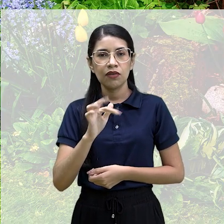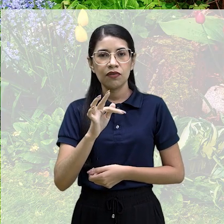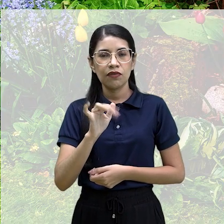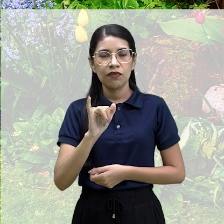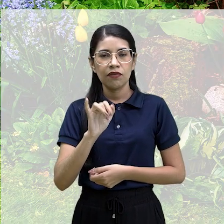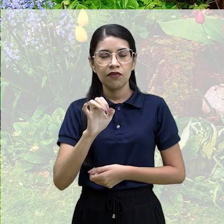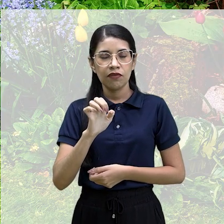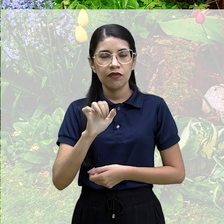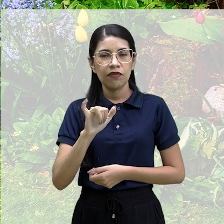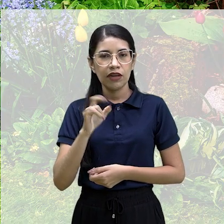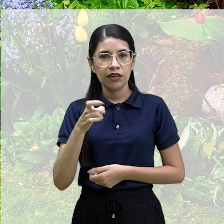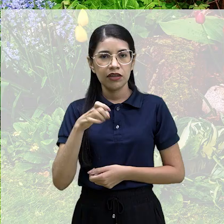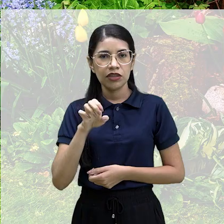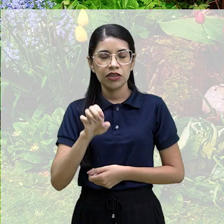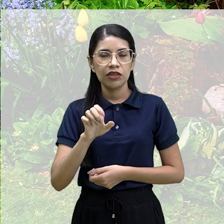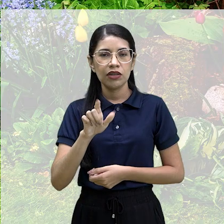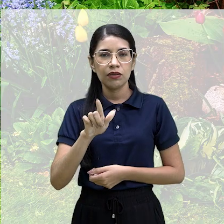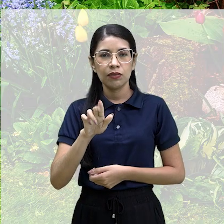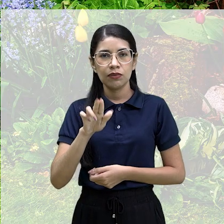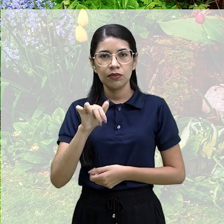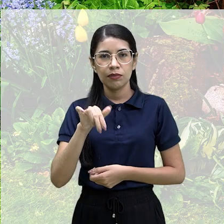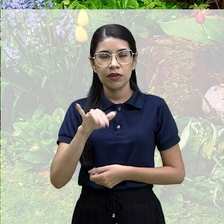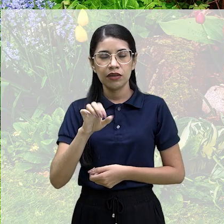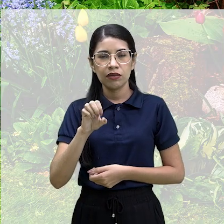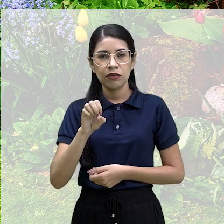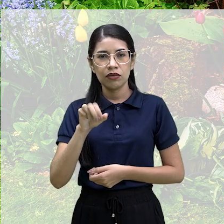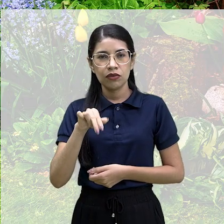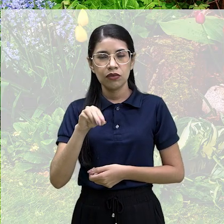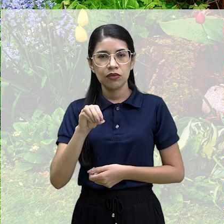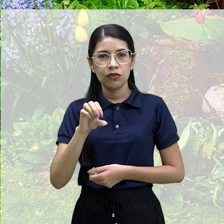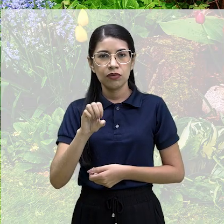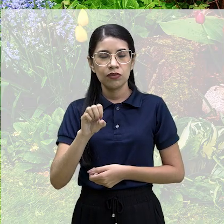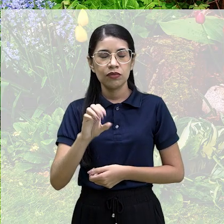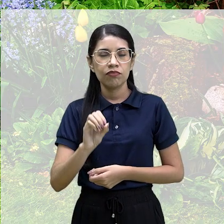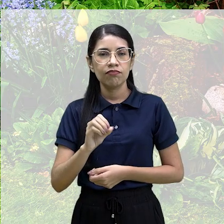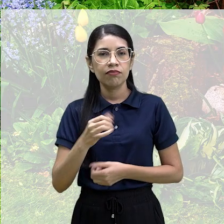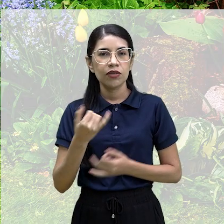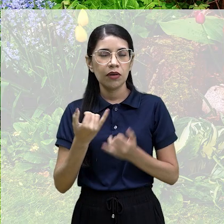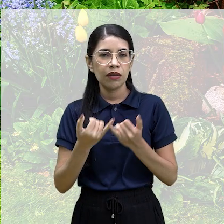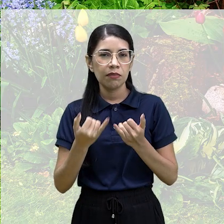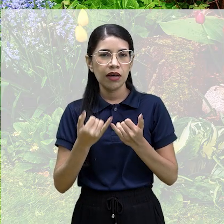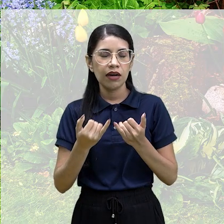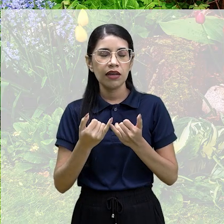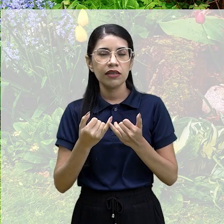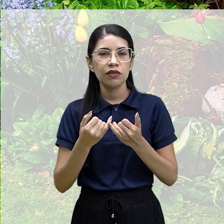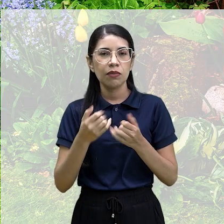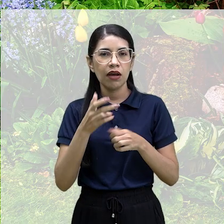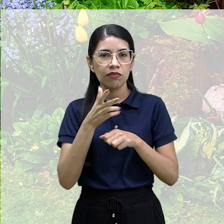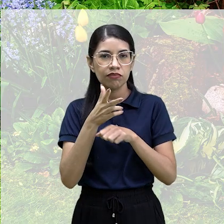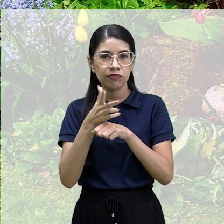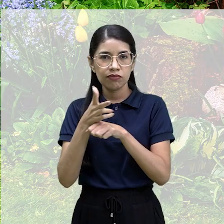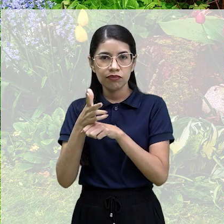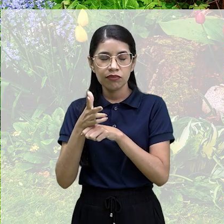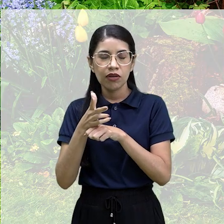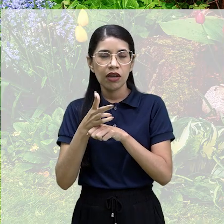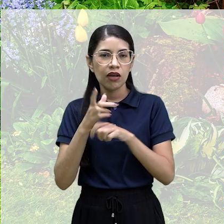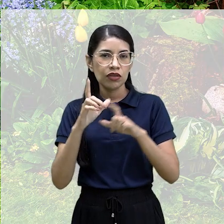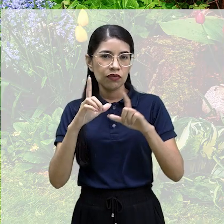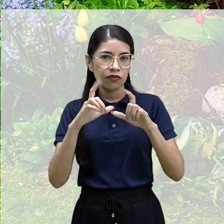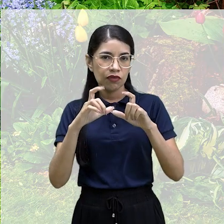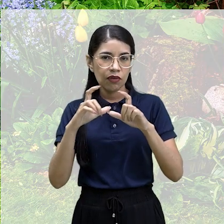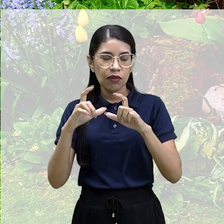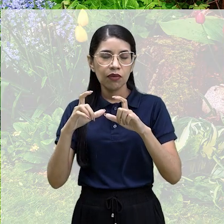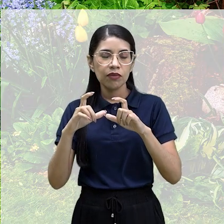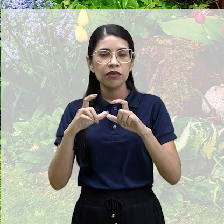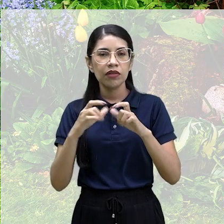olho humano, você tem aí que ele é como se fosse uma câmera fotográfica. O olho humano e a câmera fotográfica têm